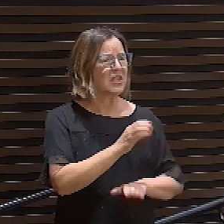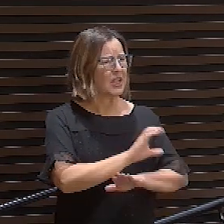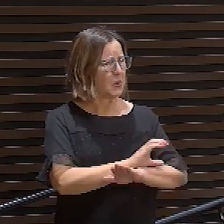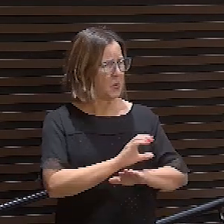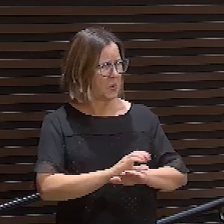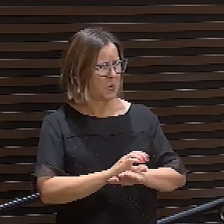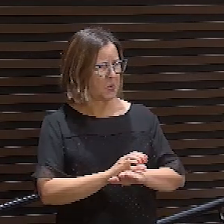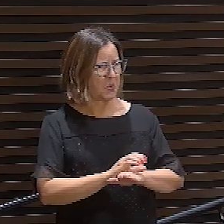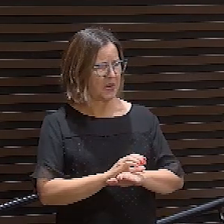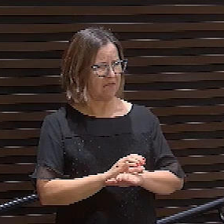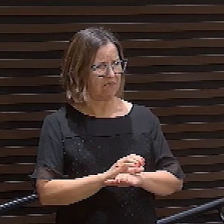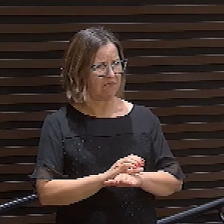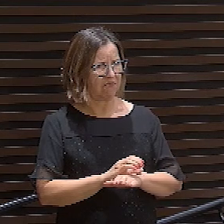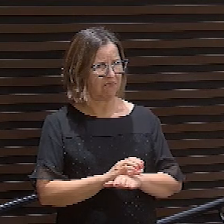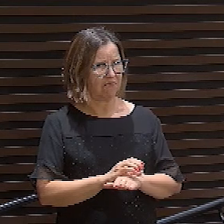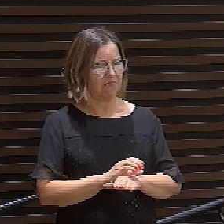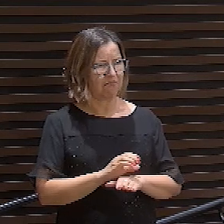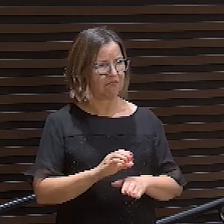criada?